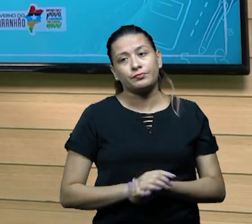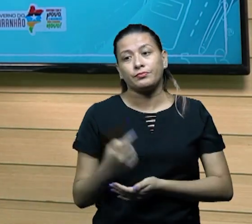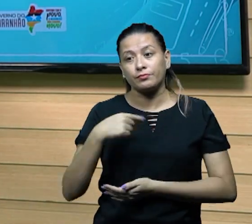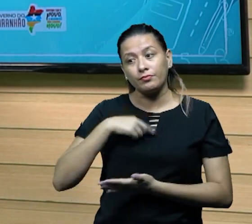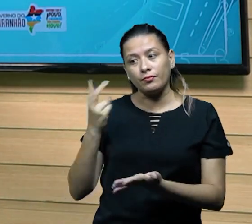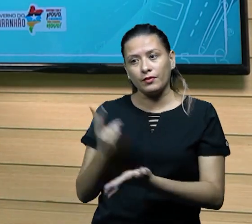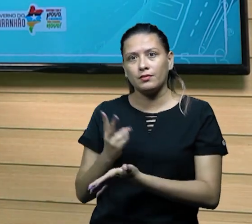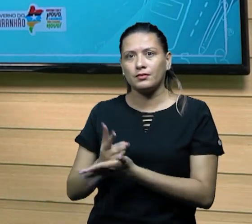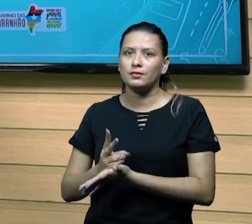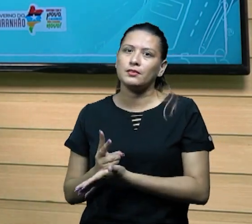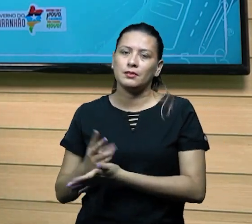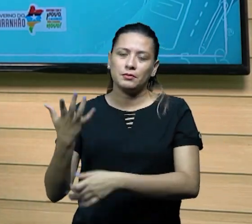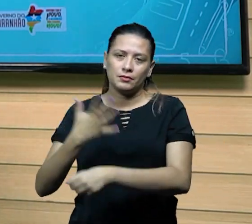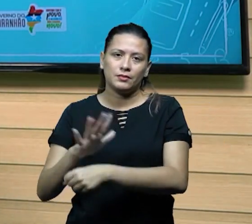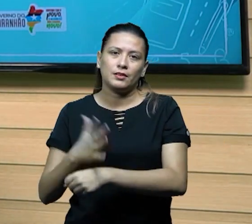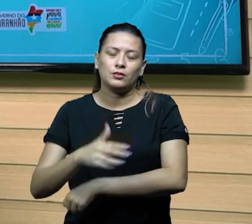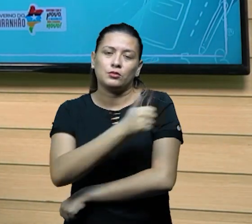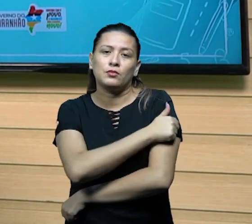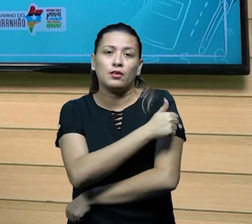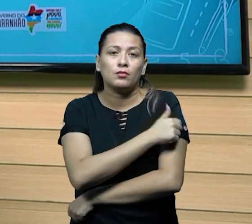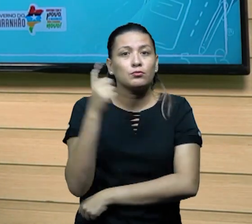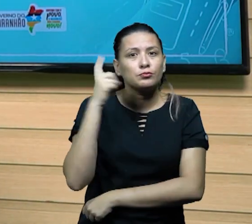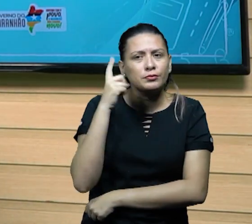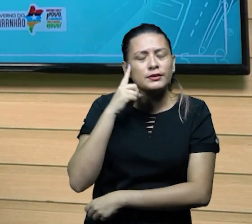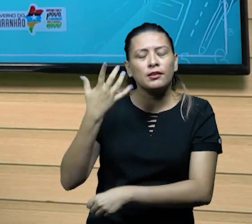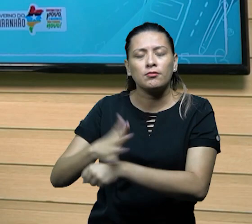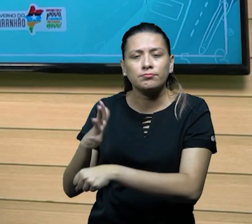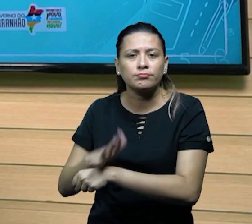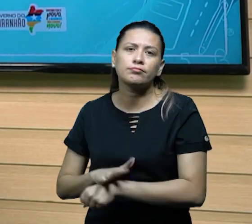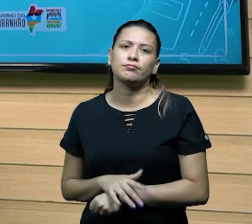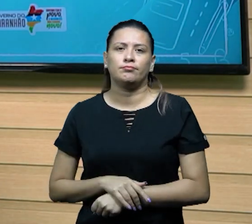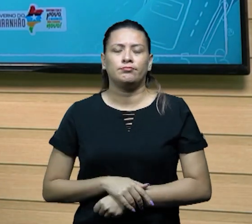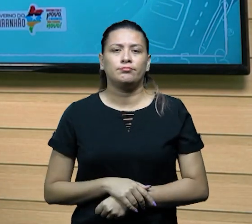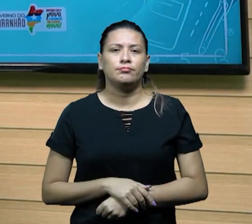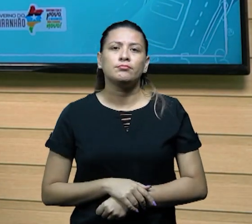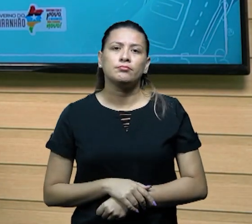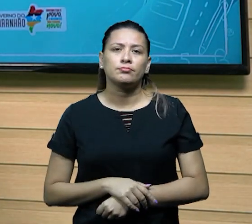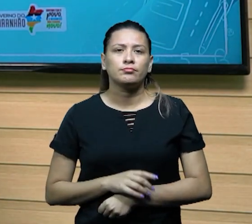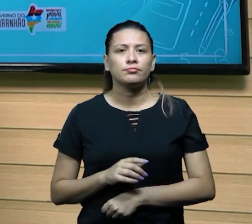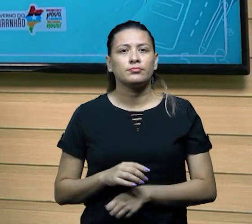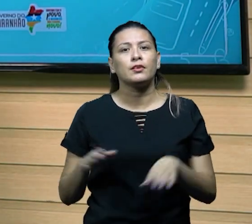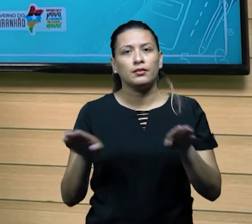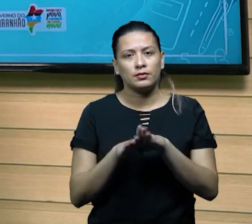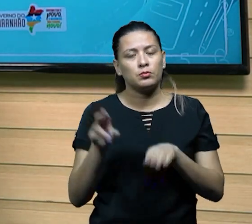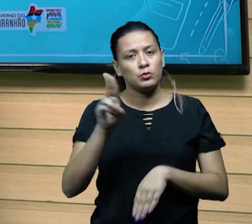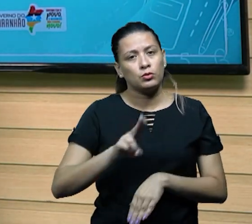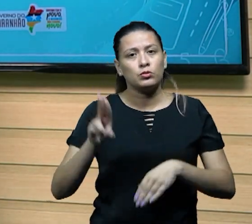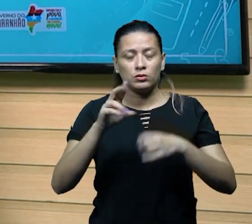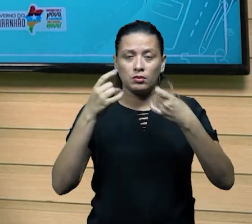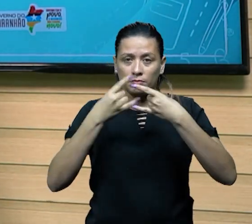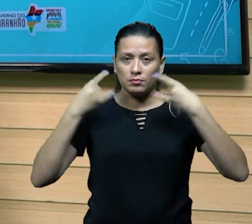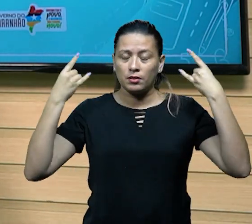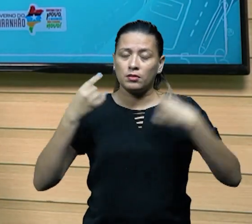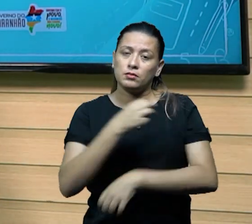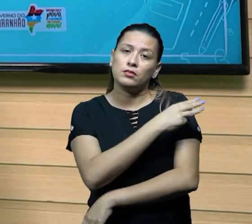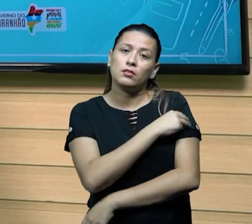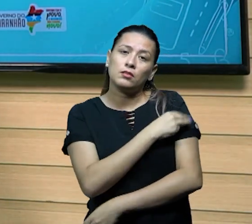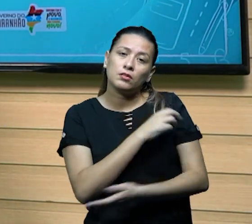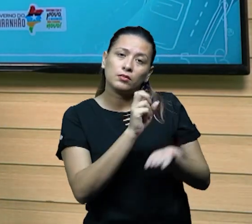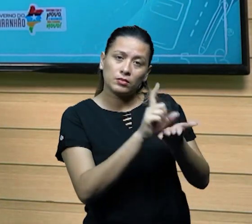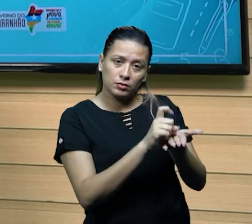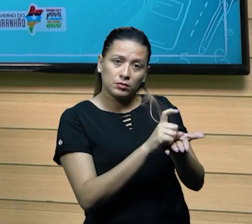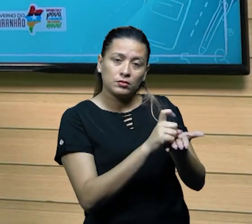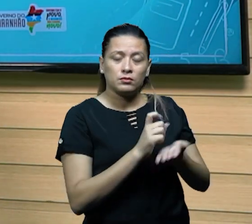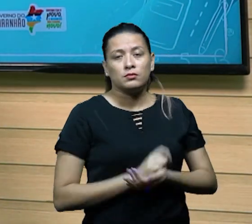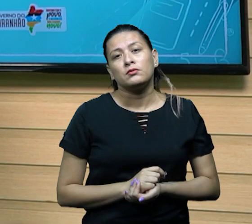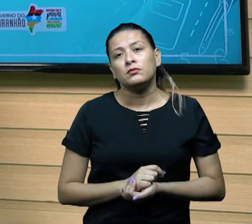fazer exercício com o meu aluno, imagina a prática. Pensa na prática, como seria isso na prática. E fora isso, continue usando sua máscara, use o